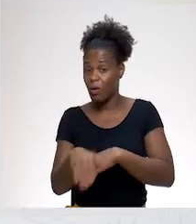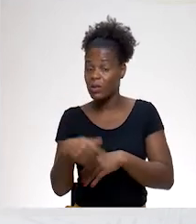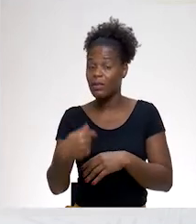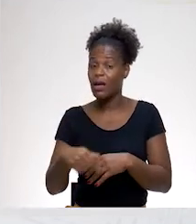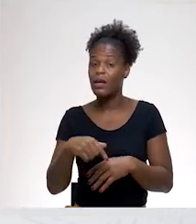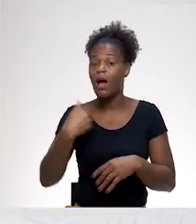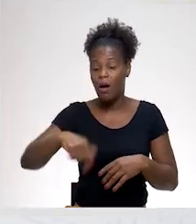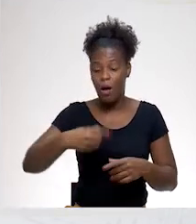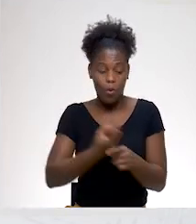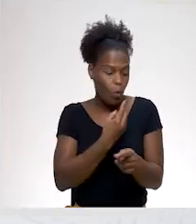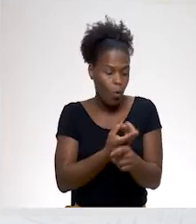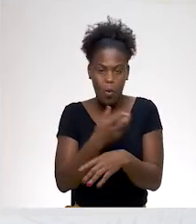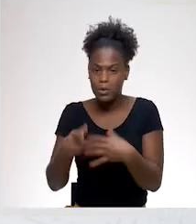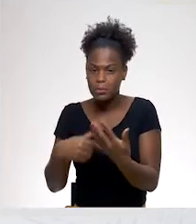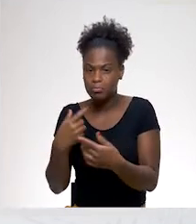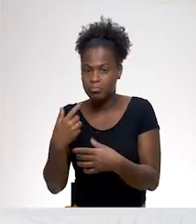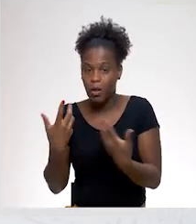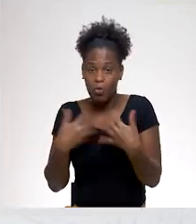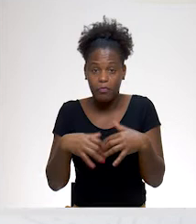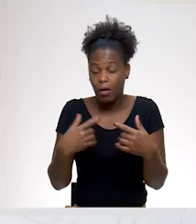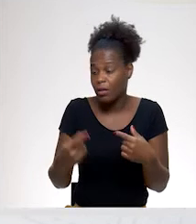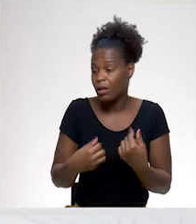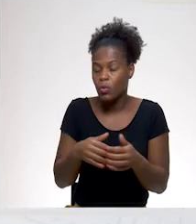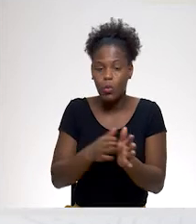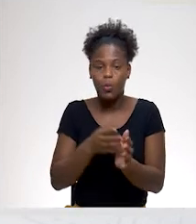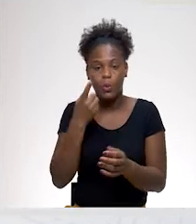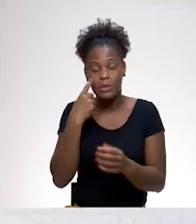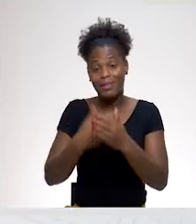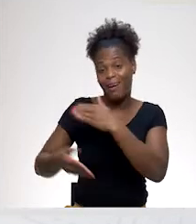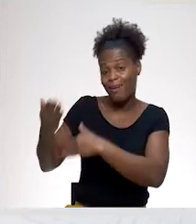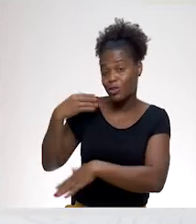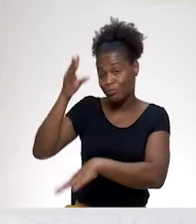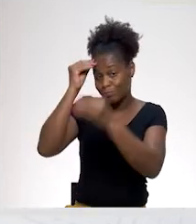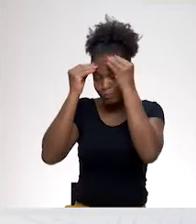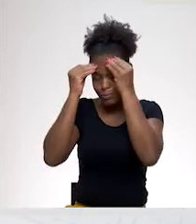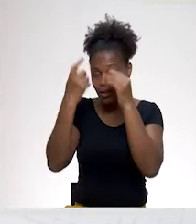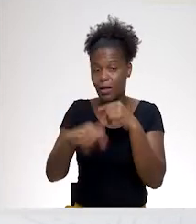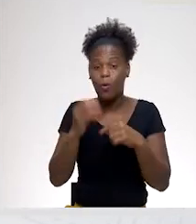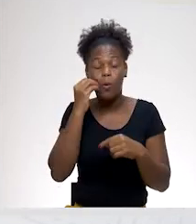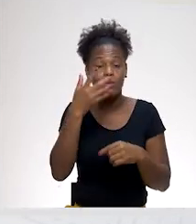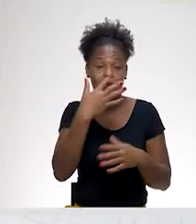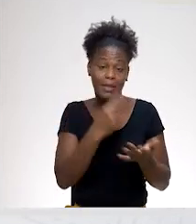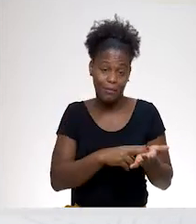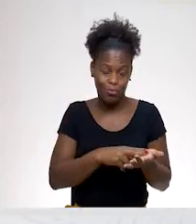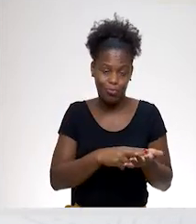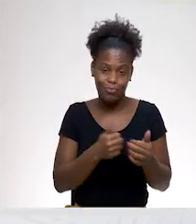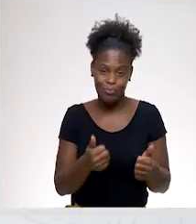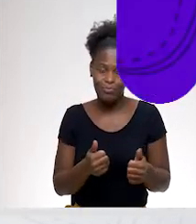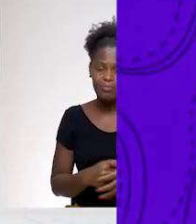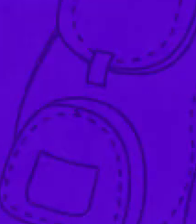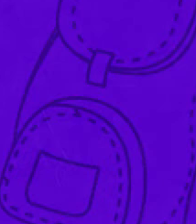causa a existência dos objetos e todo o conhecimento antes adquirido e tido como